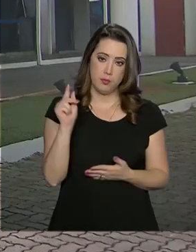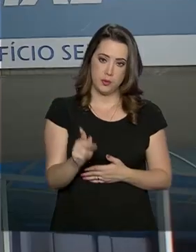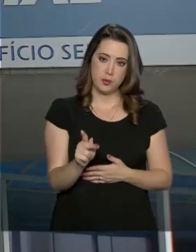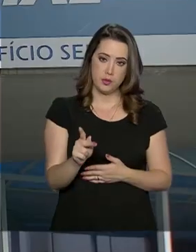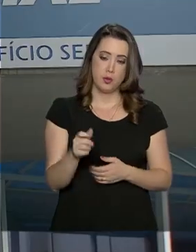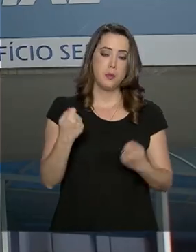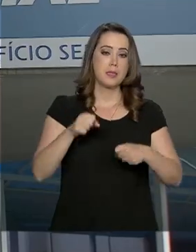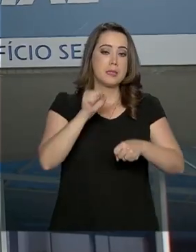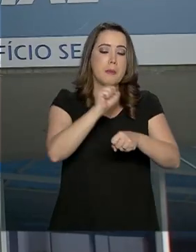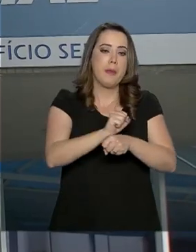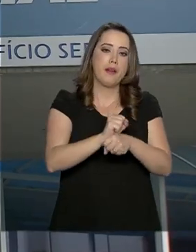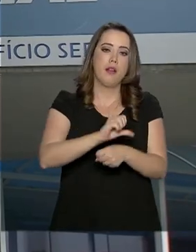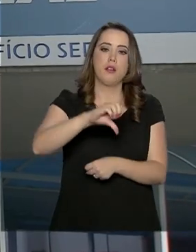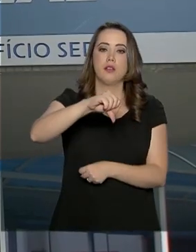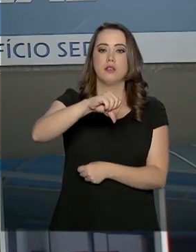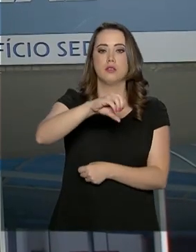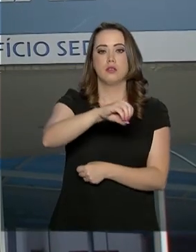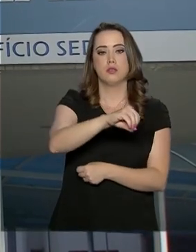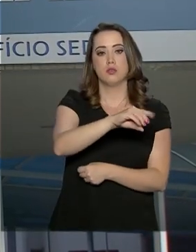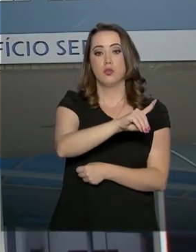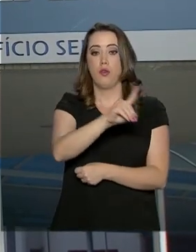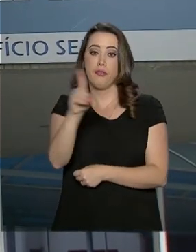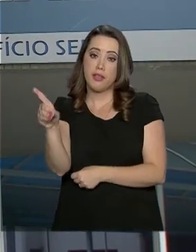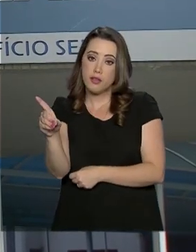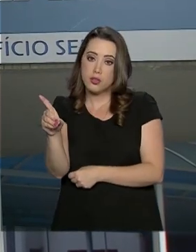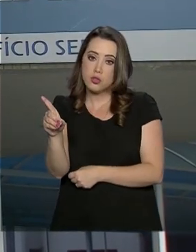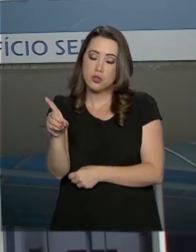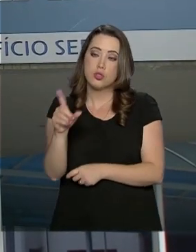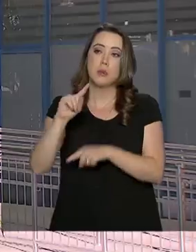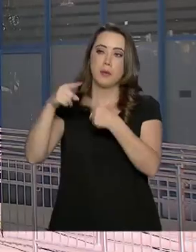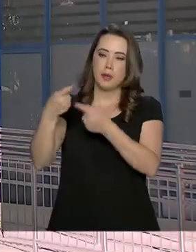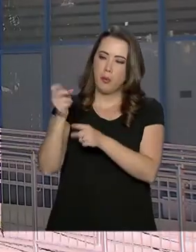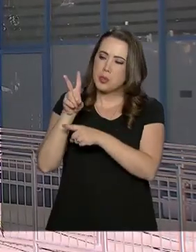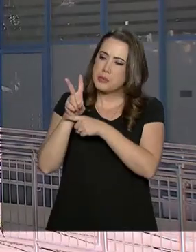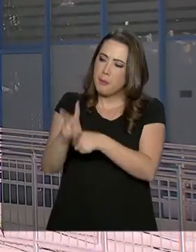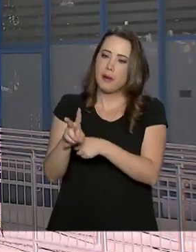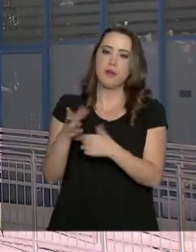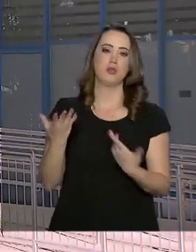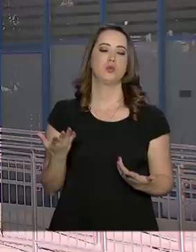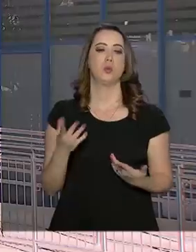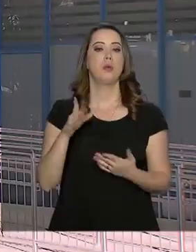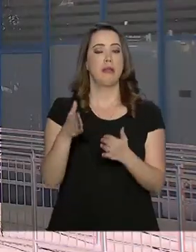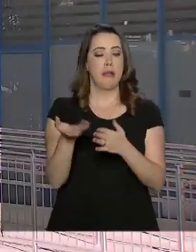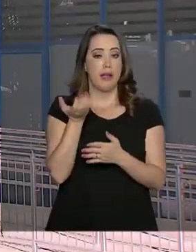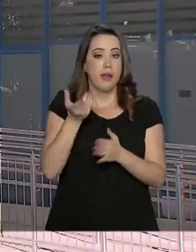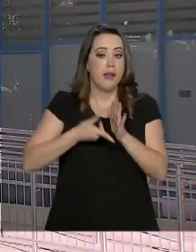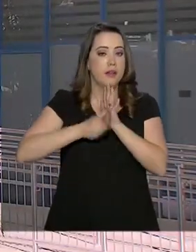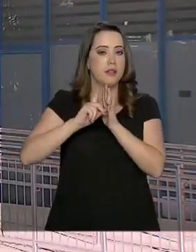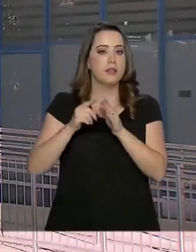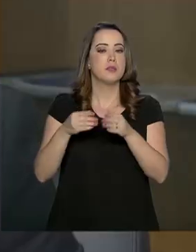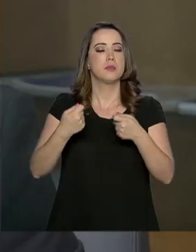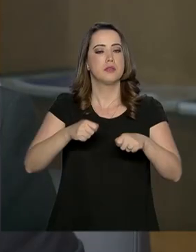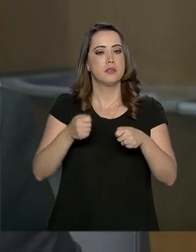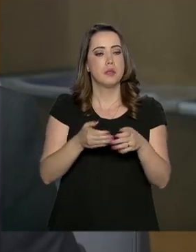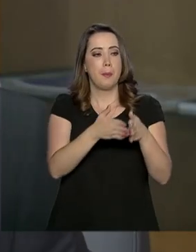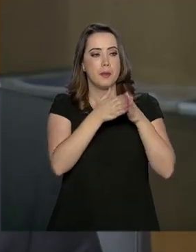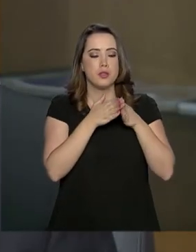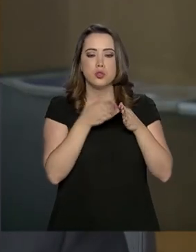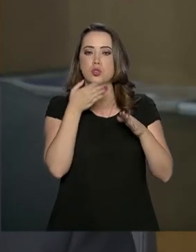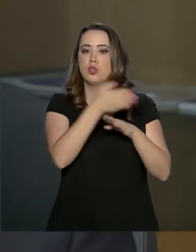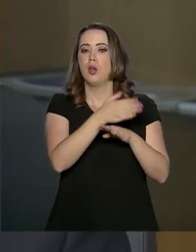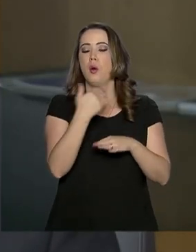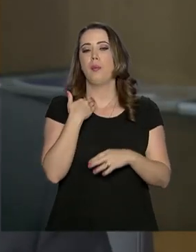dias. Caso o segurado queira fazer algum empréstimo antes disso, deve solicitar diretamente ao banco. Tudo